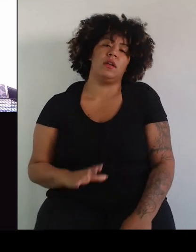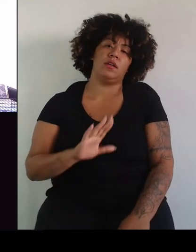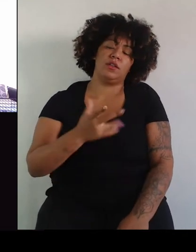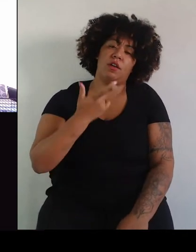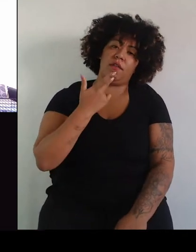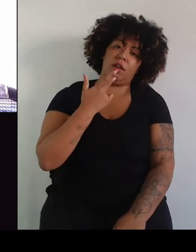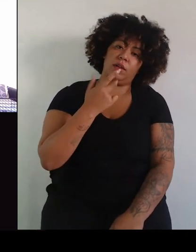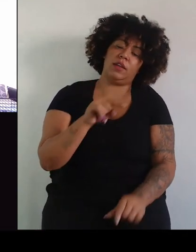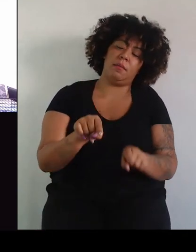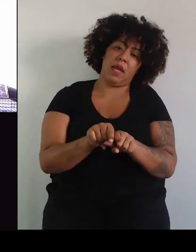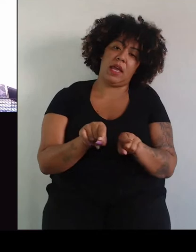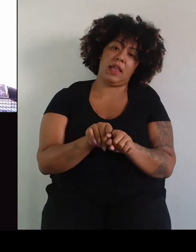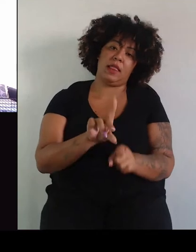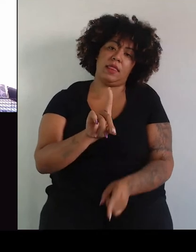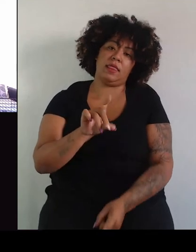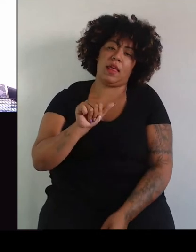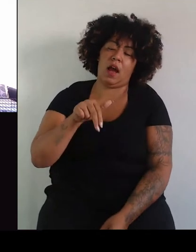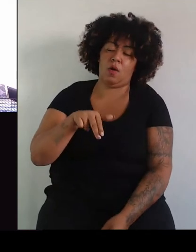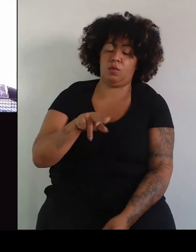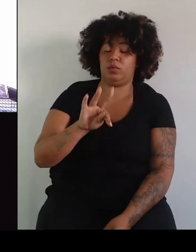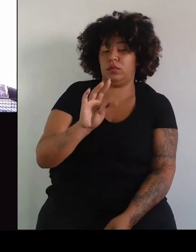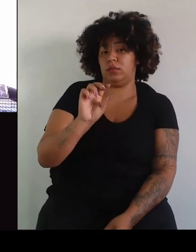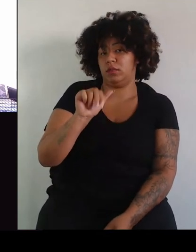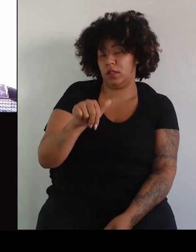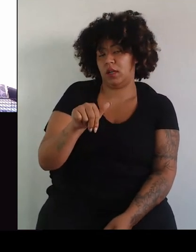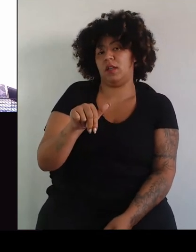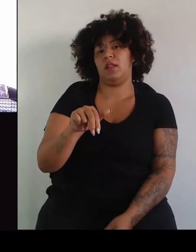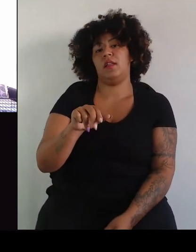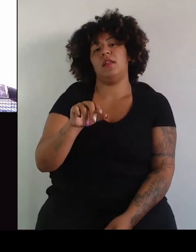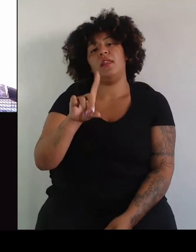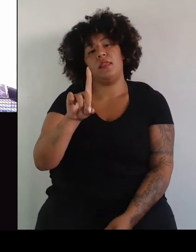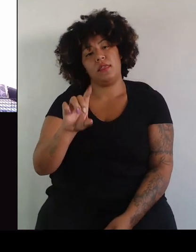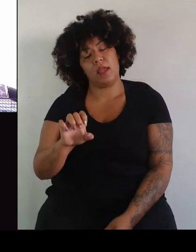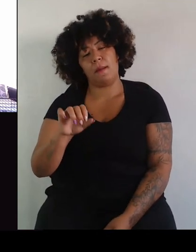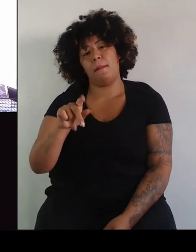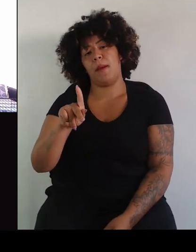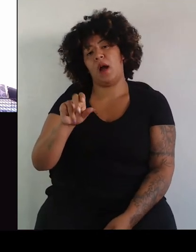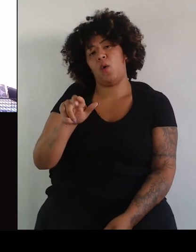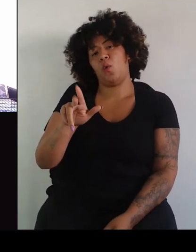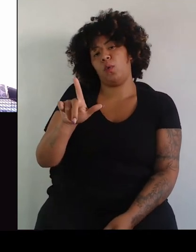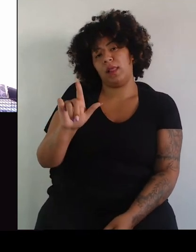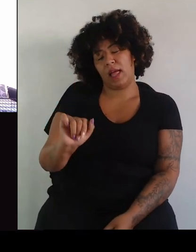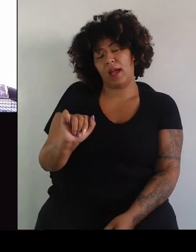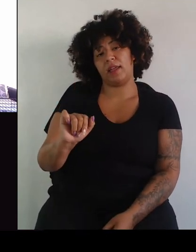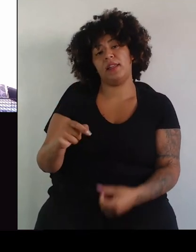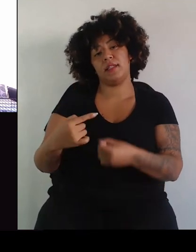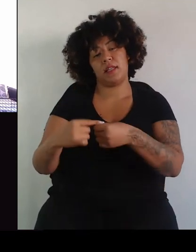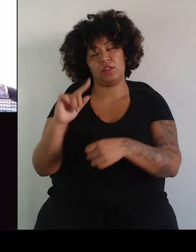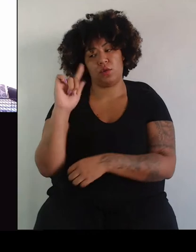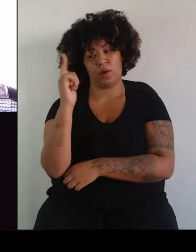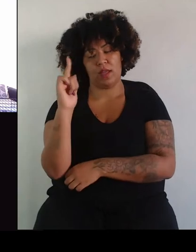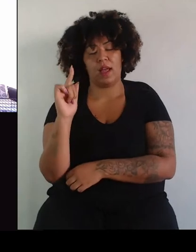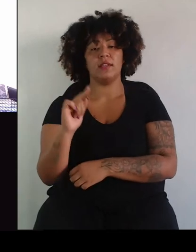Paula em Goiás que com seus recursos próprios